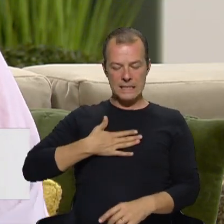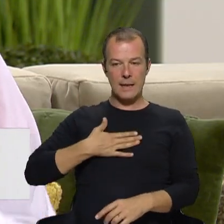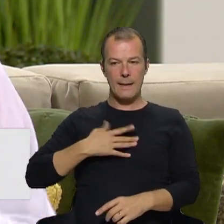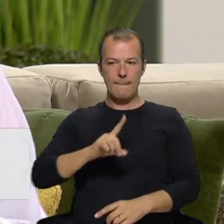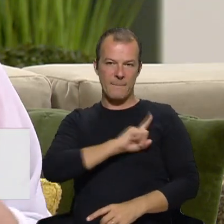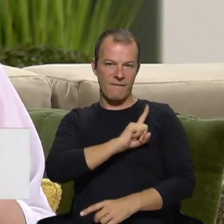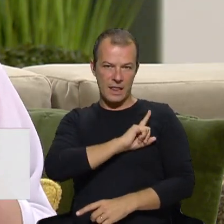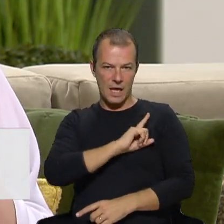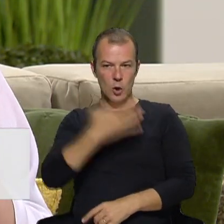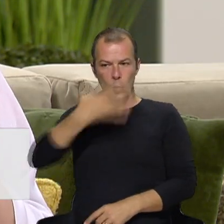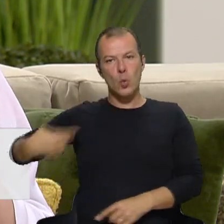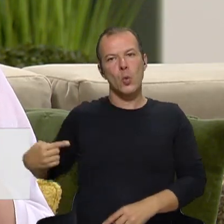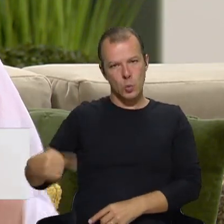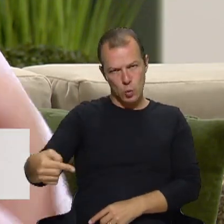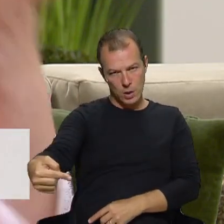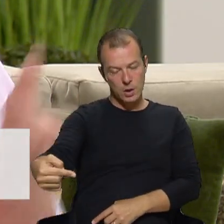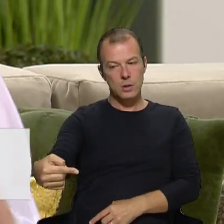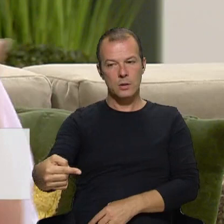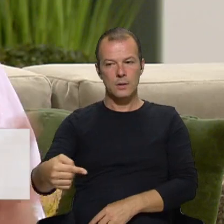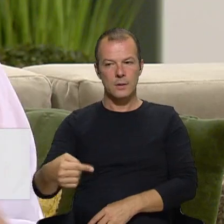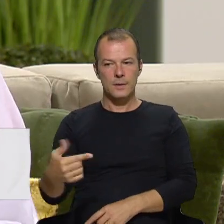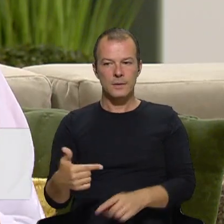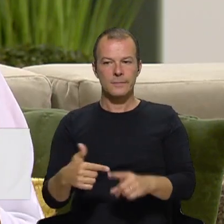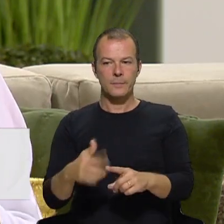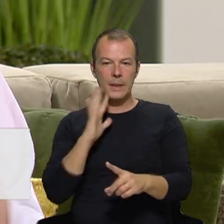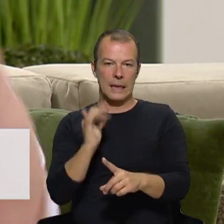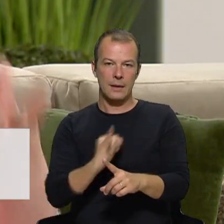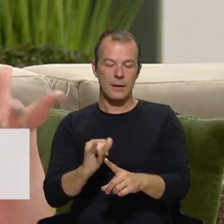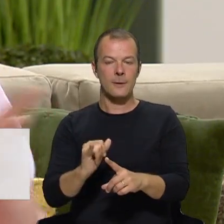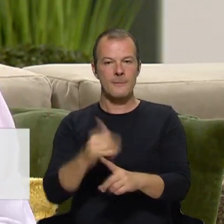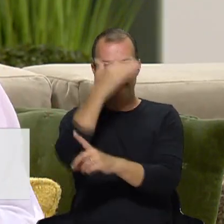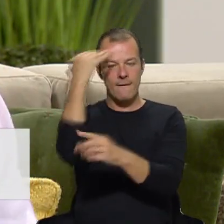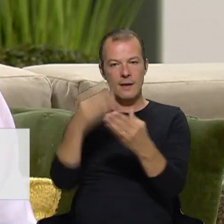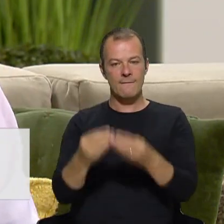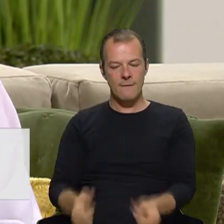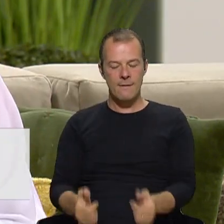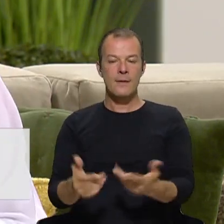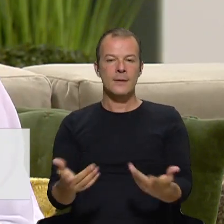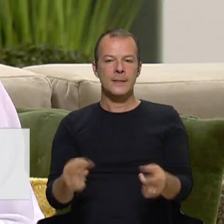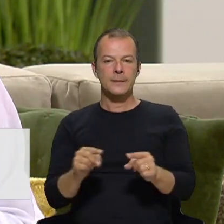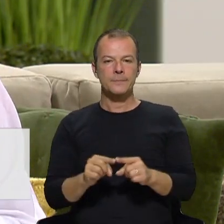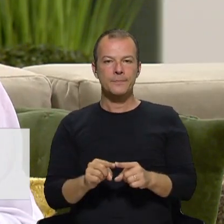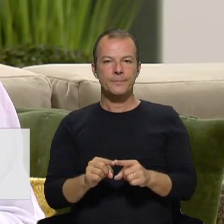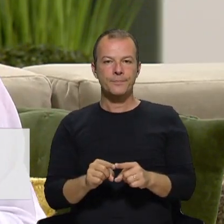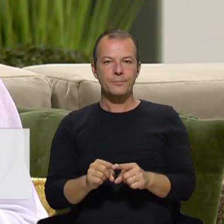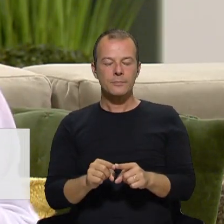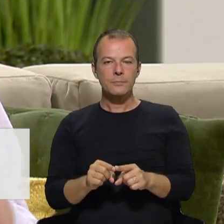dias, para... comatar esta dificuldade que existe